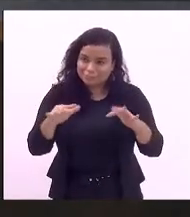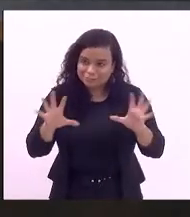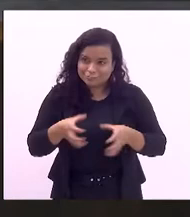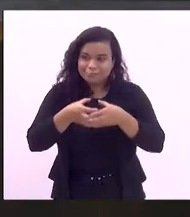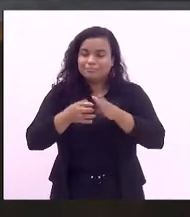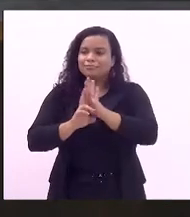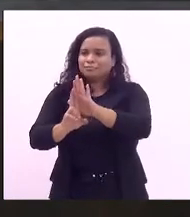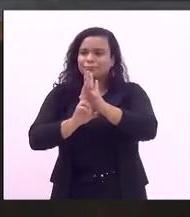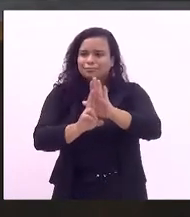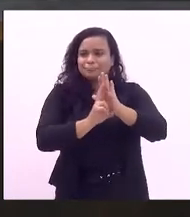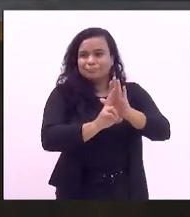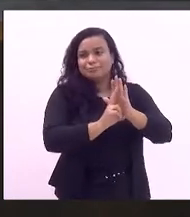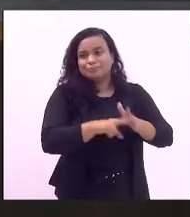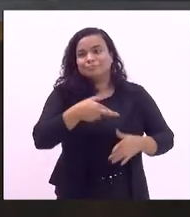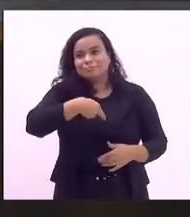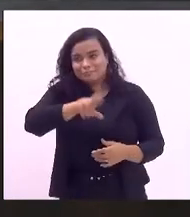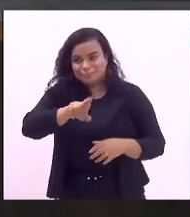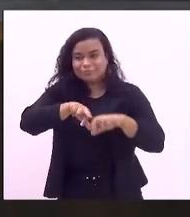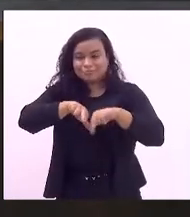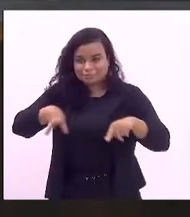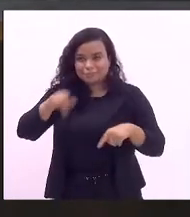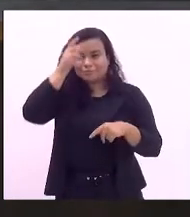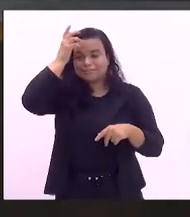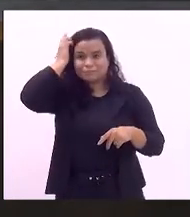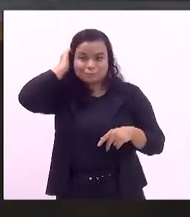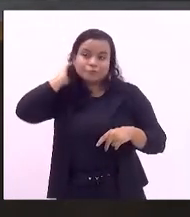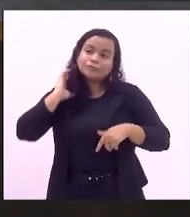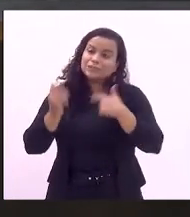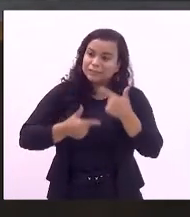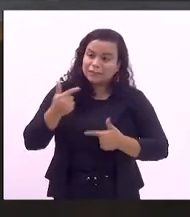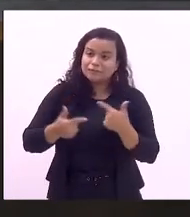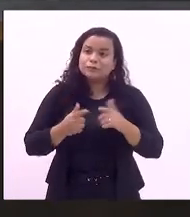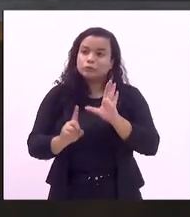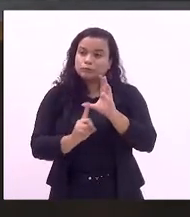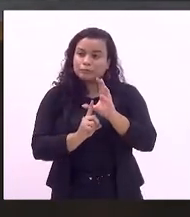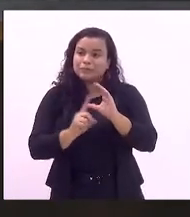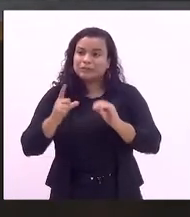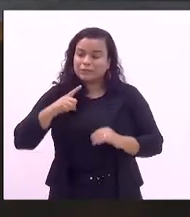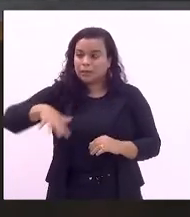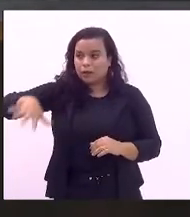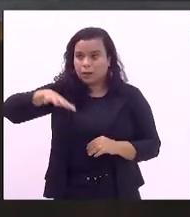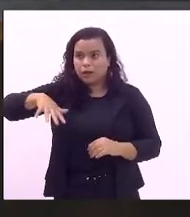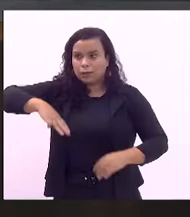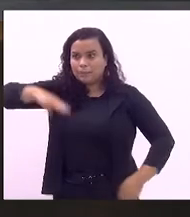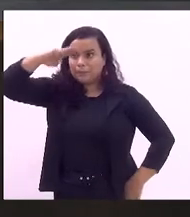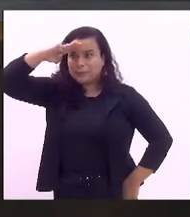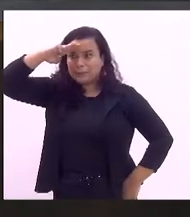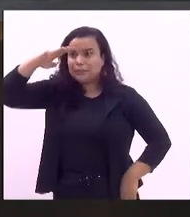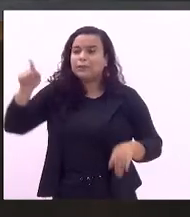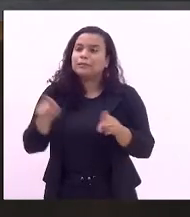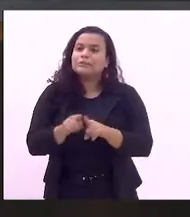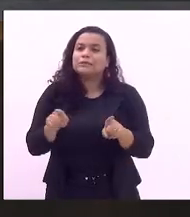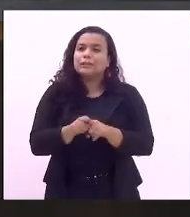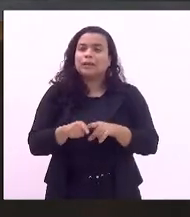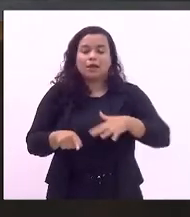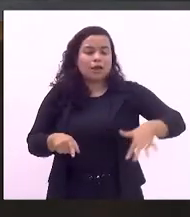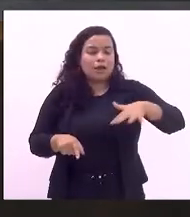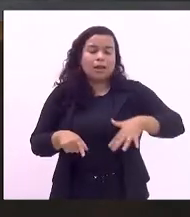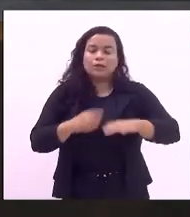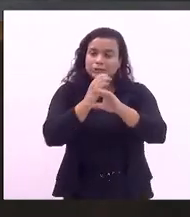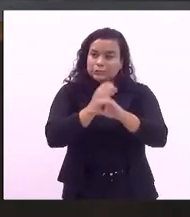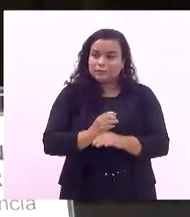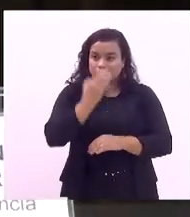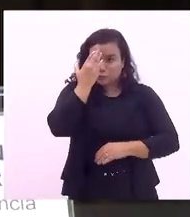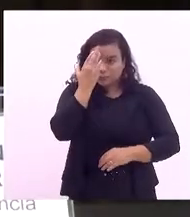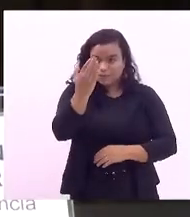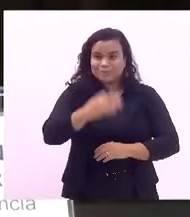tantos representantes religiosos que prestam esse serviço hora no meio militar hora no meio se viu